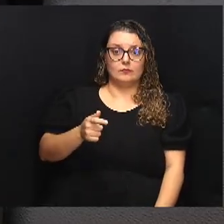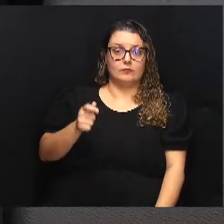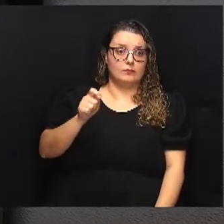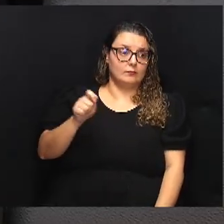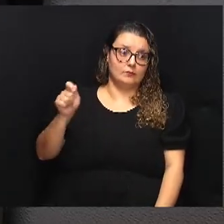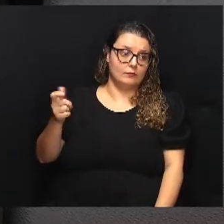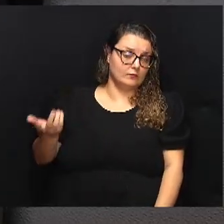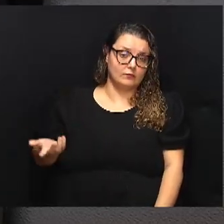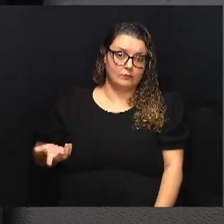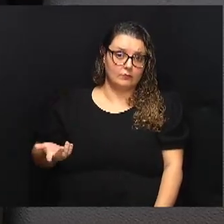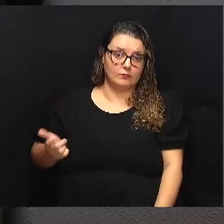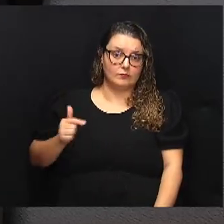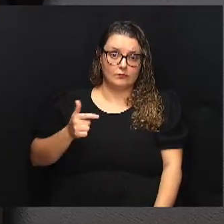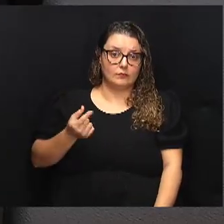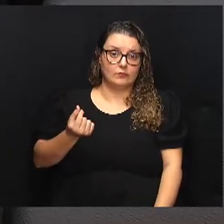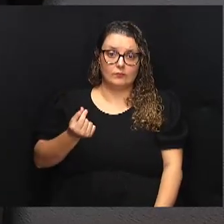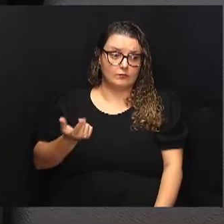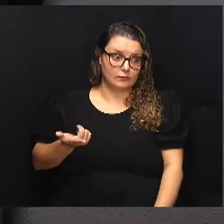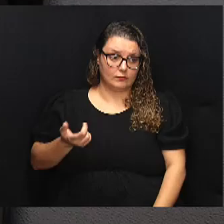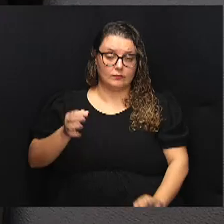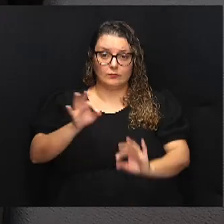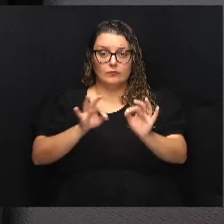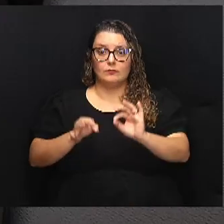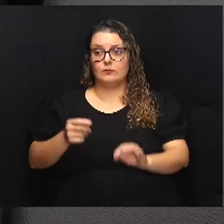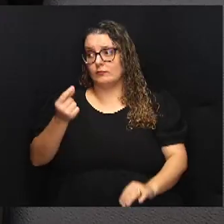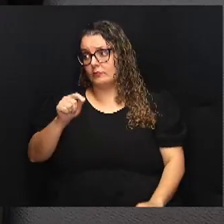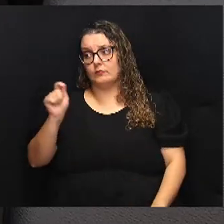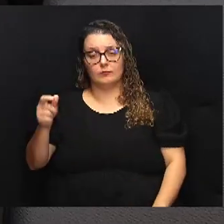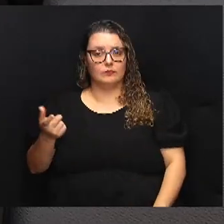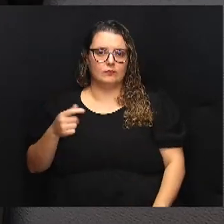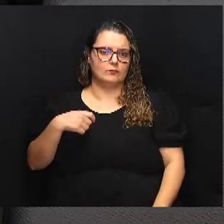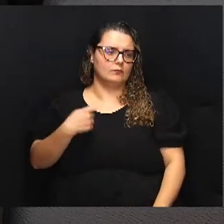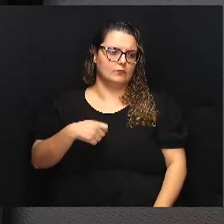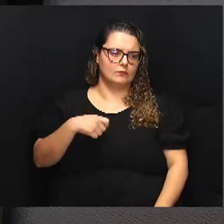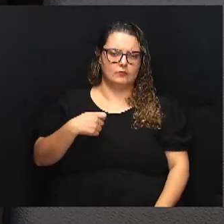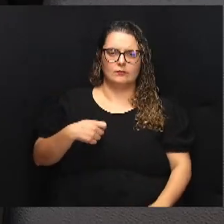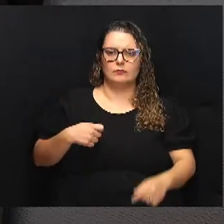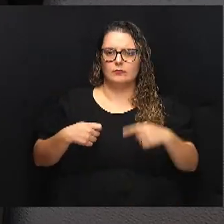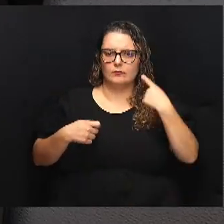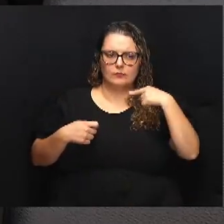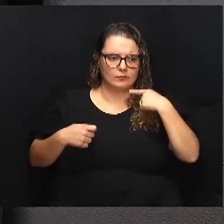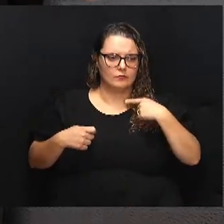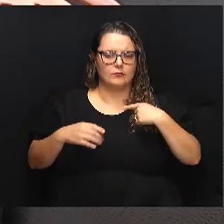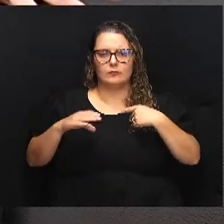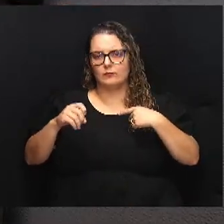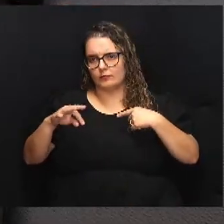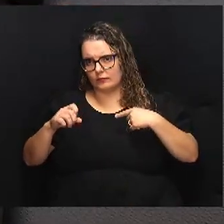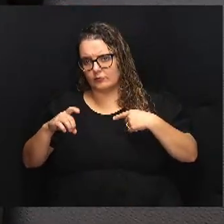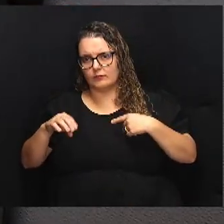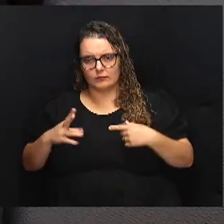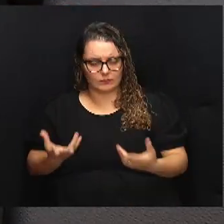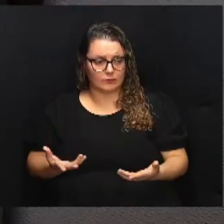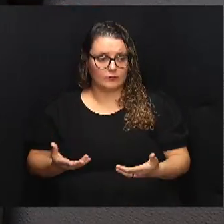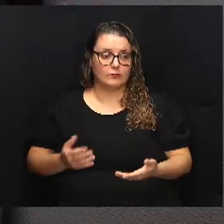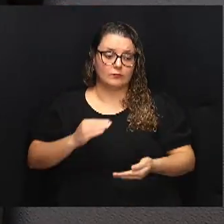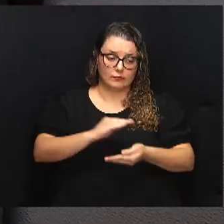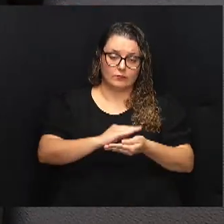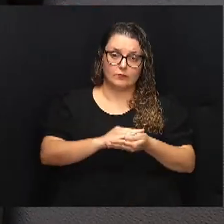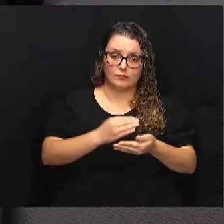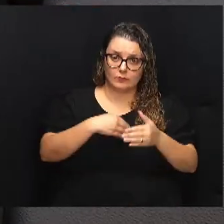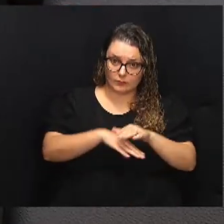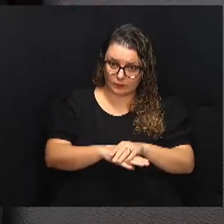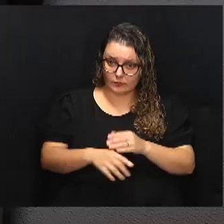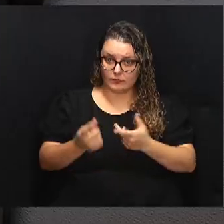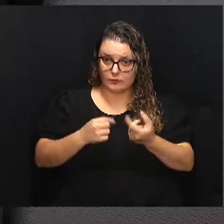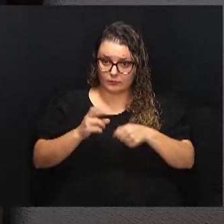nem dinheiro para poder montar uma associação, porque precisa ter advogado, contador. Então a gente gostaria nesse fundo que recursos